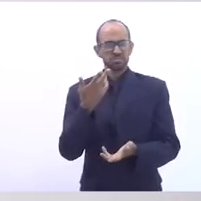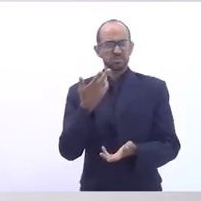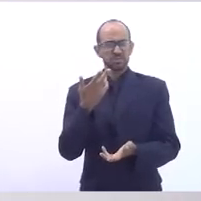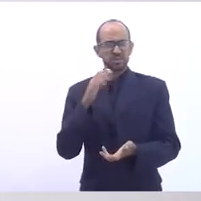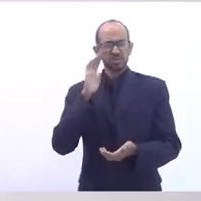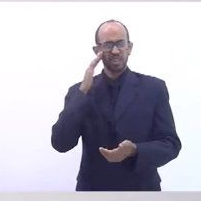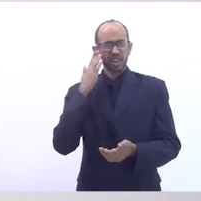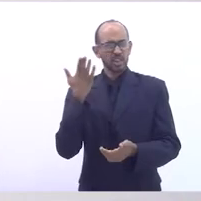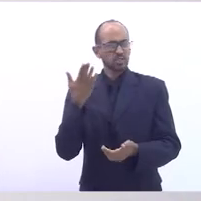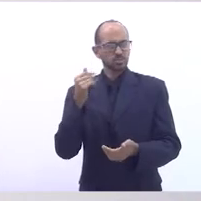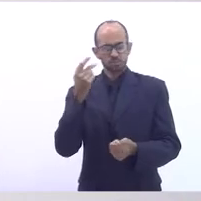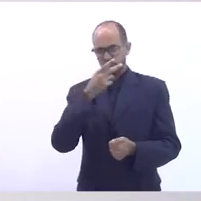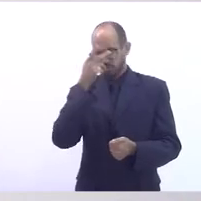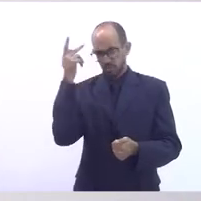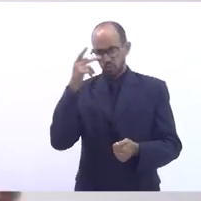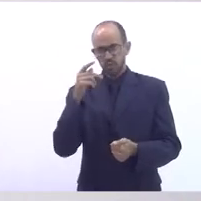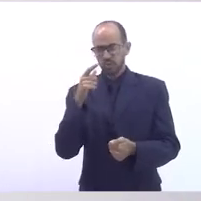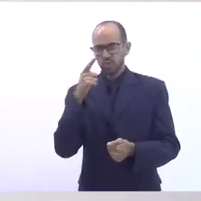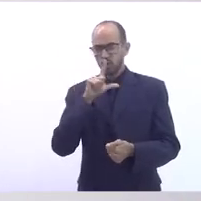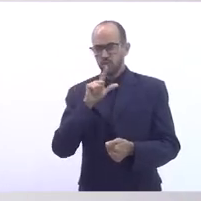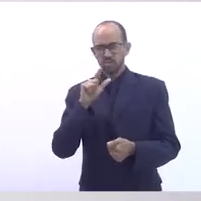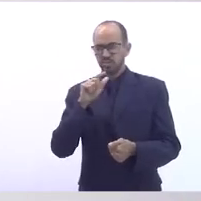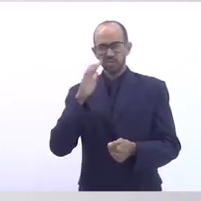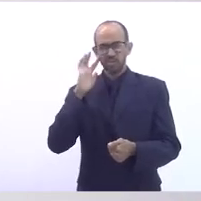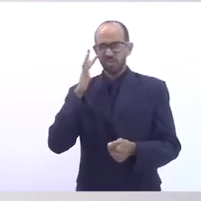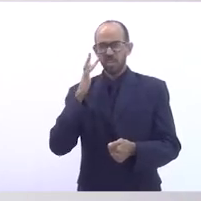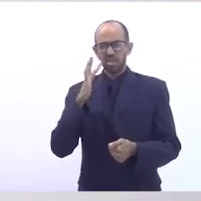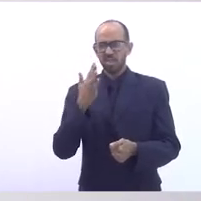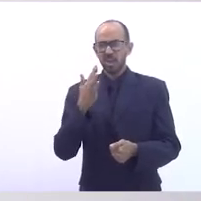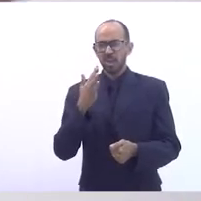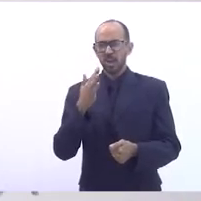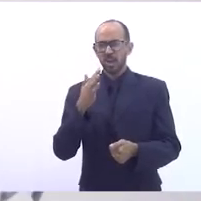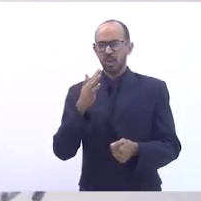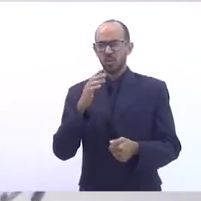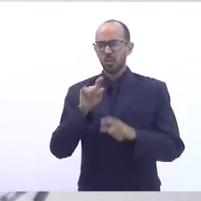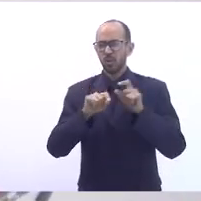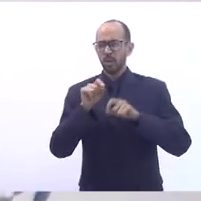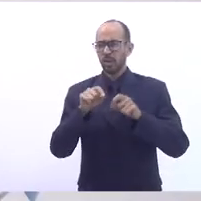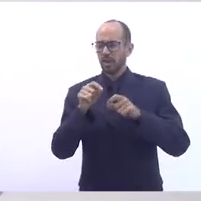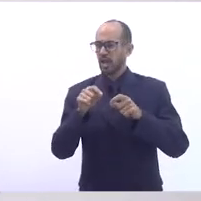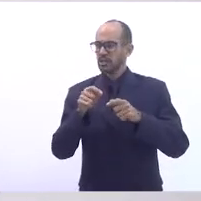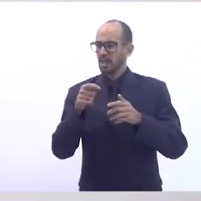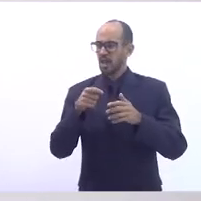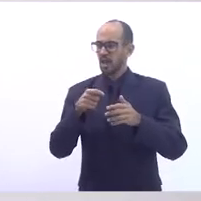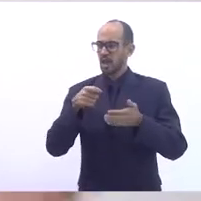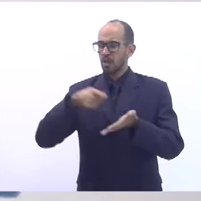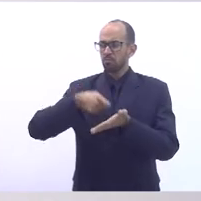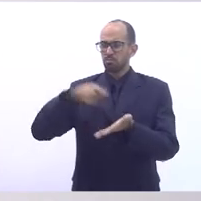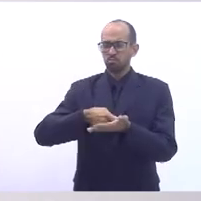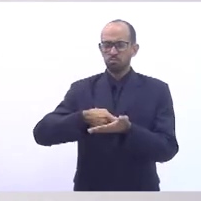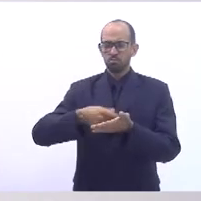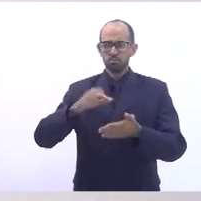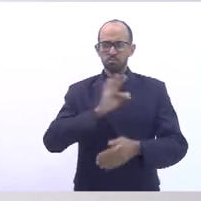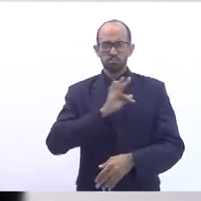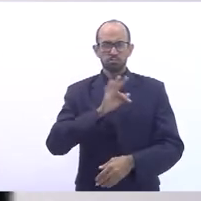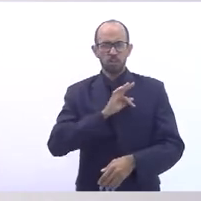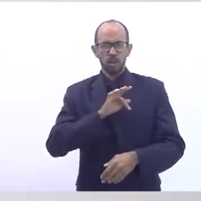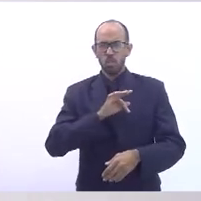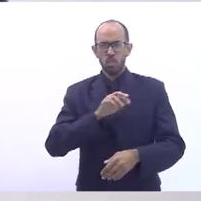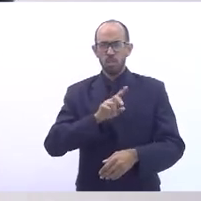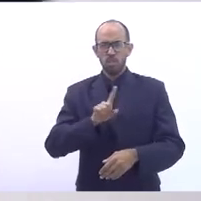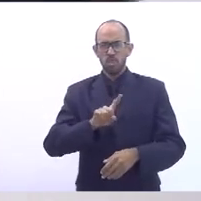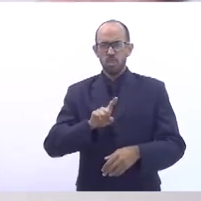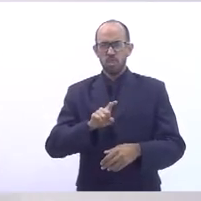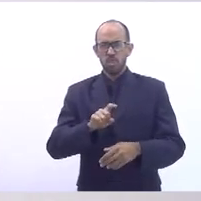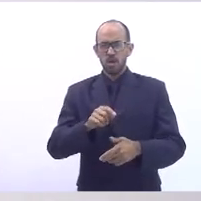pessoas não chegaram à conclusão de que essa repressão policial Não surtiu efeito no mundo